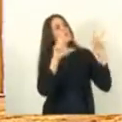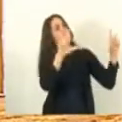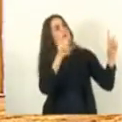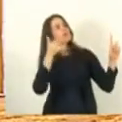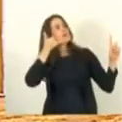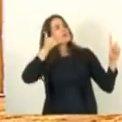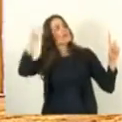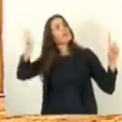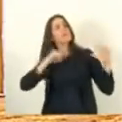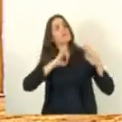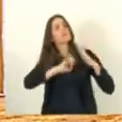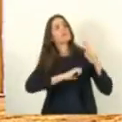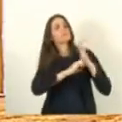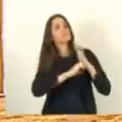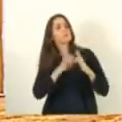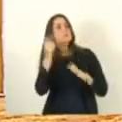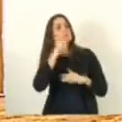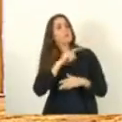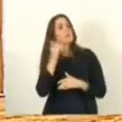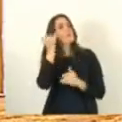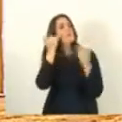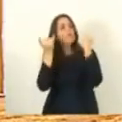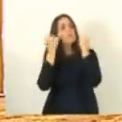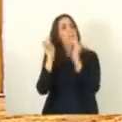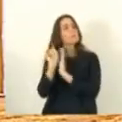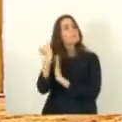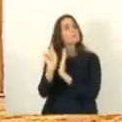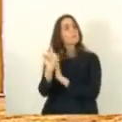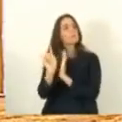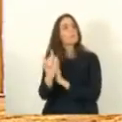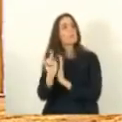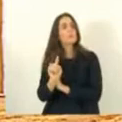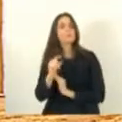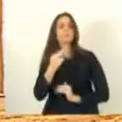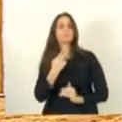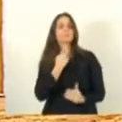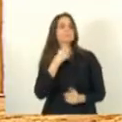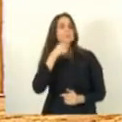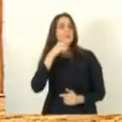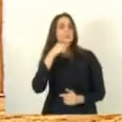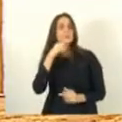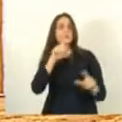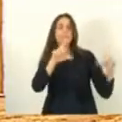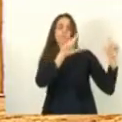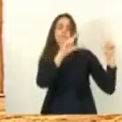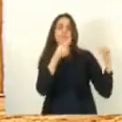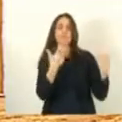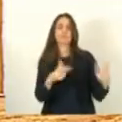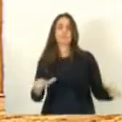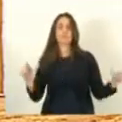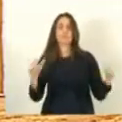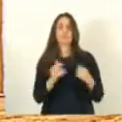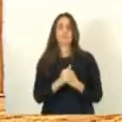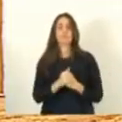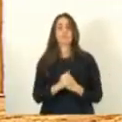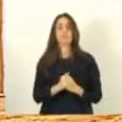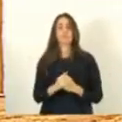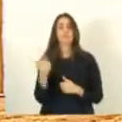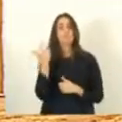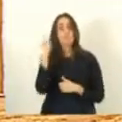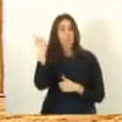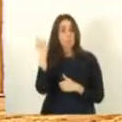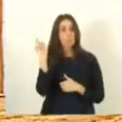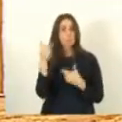ligar para essa empresa para tomar informações a respeito daquele empreendimento. Outra coisa que não